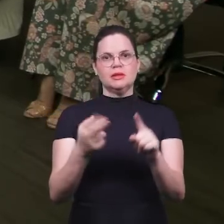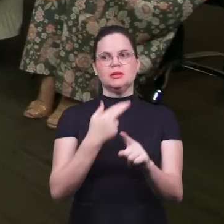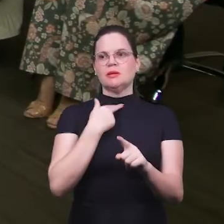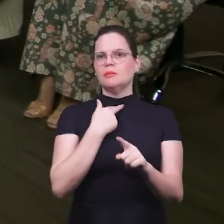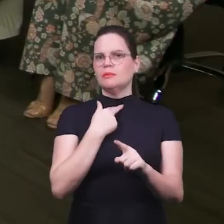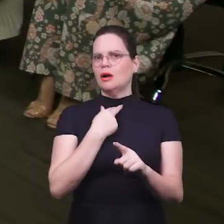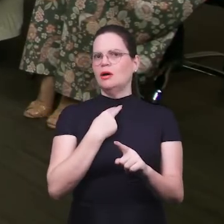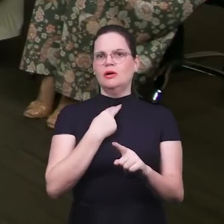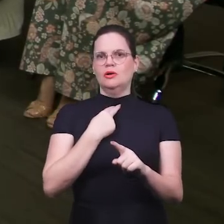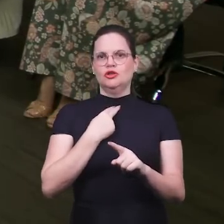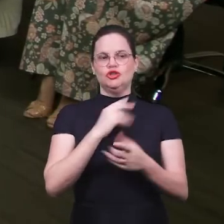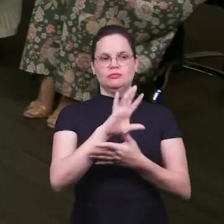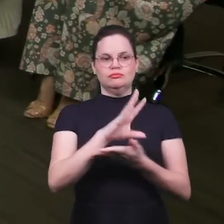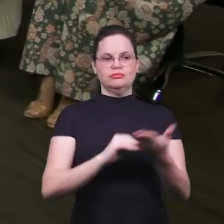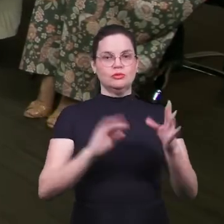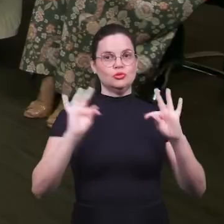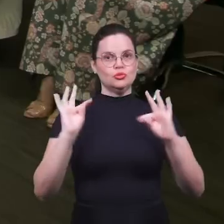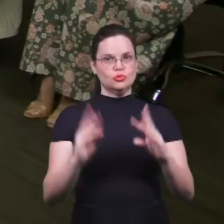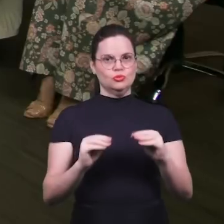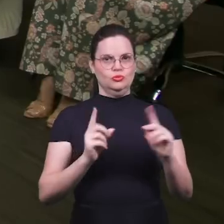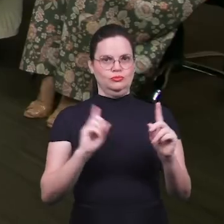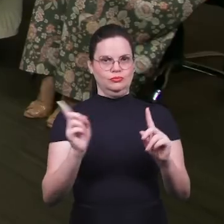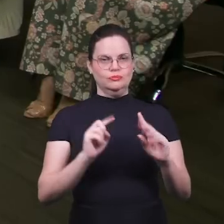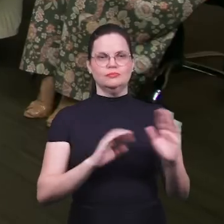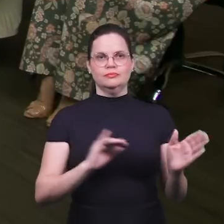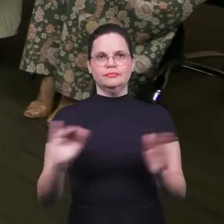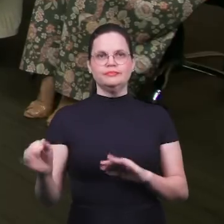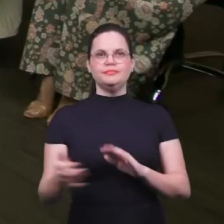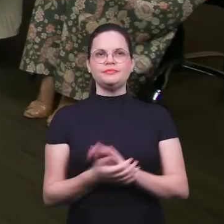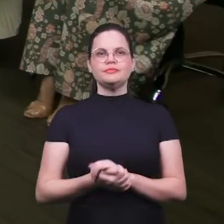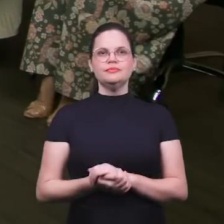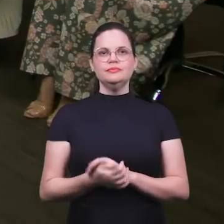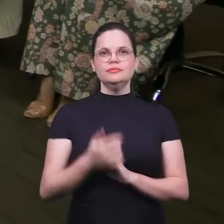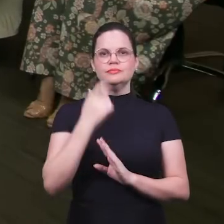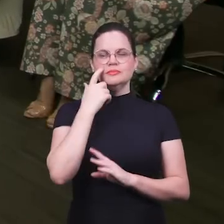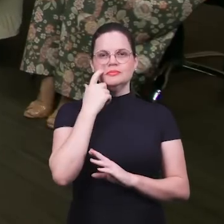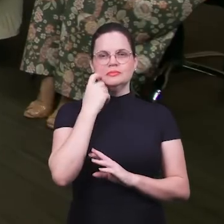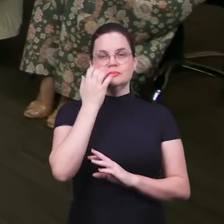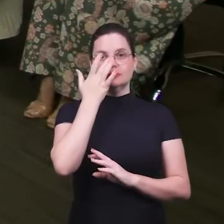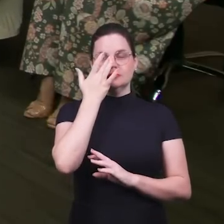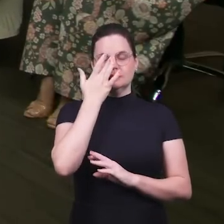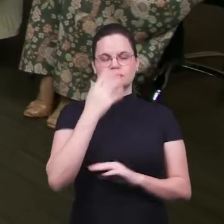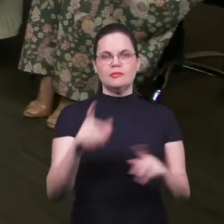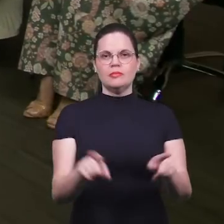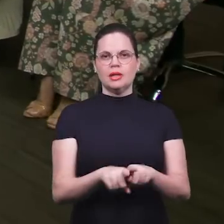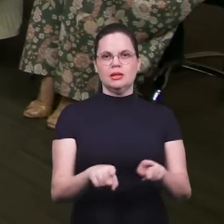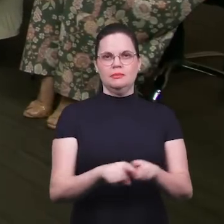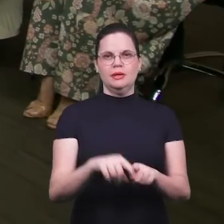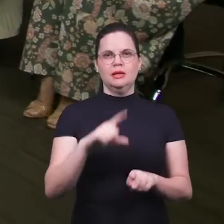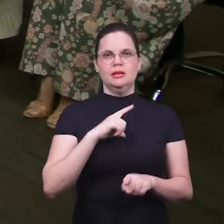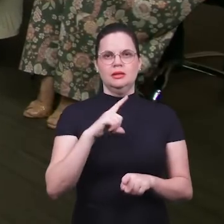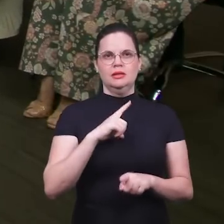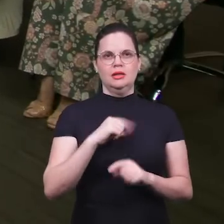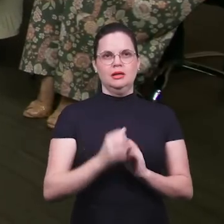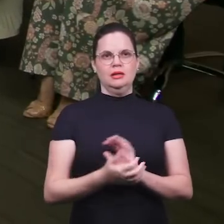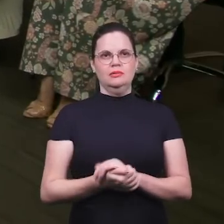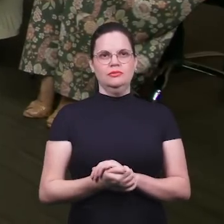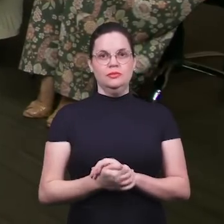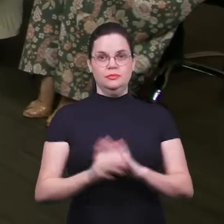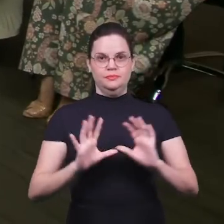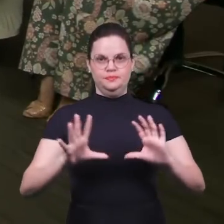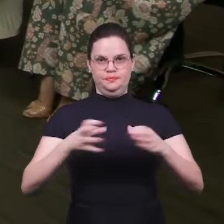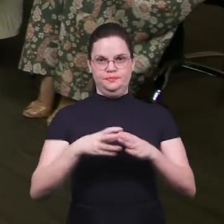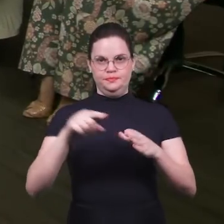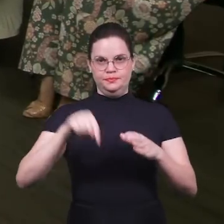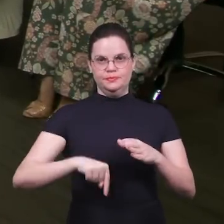o seu trabalho. Muito bem. Eu tive recentemente também num painel, né, uma equipe